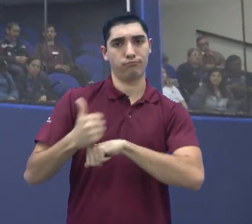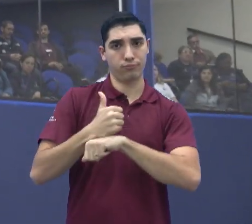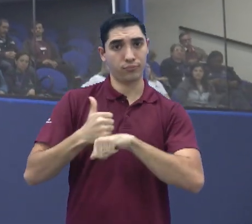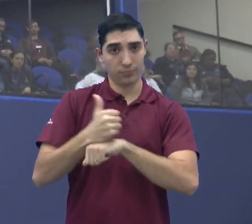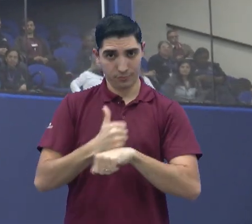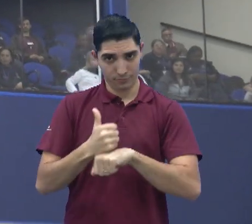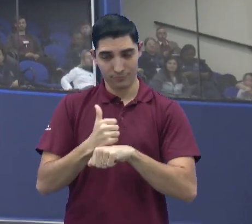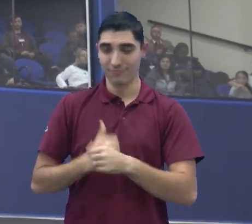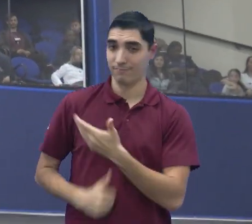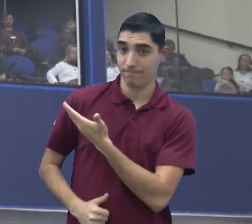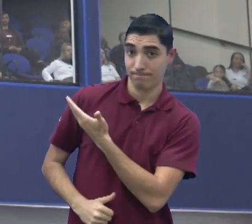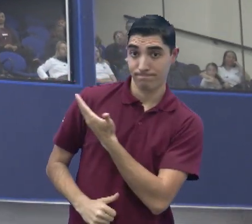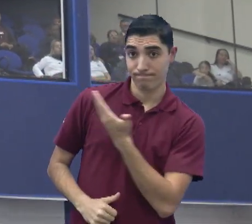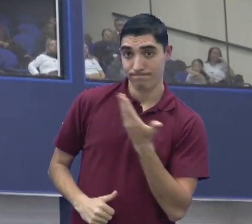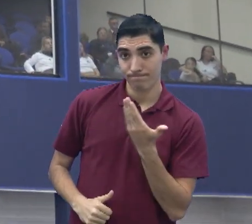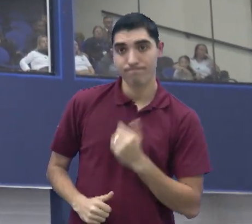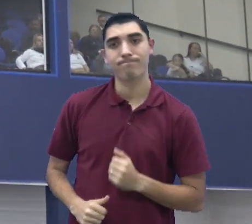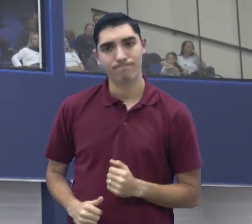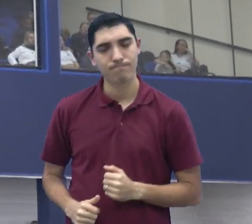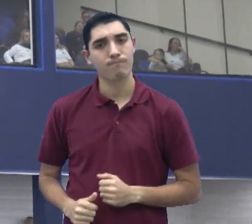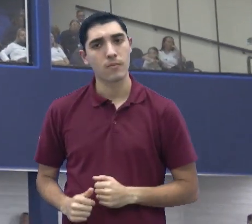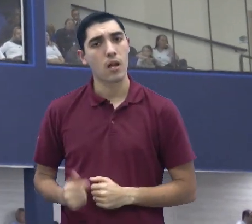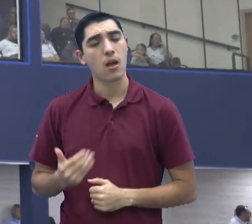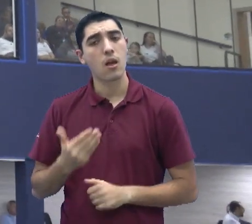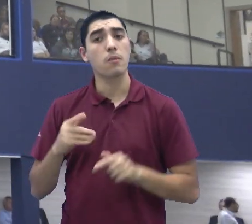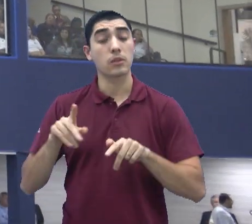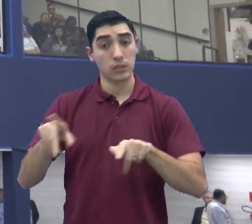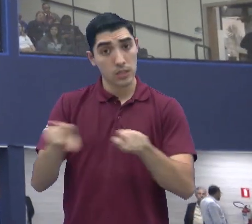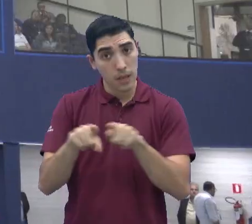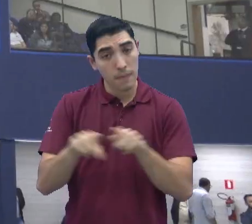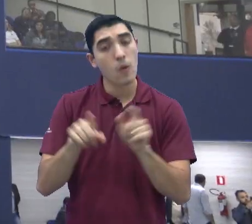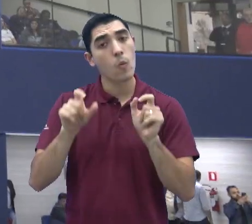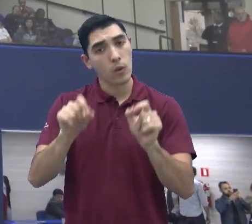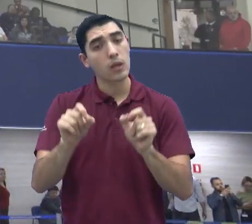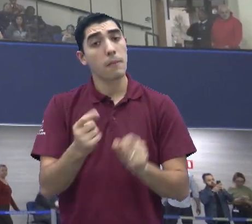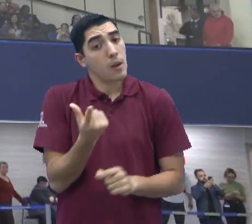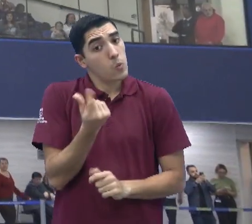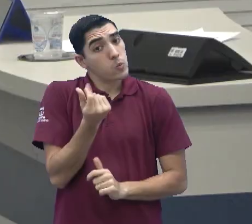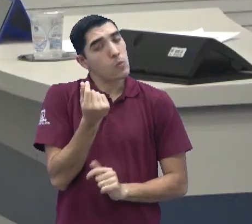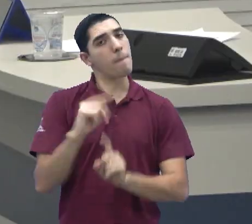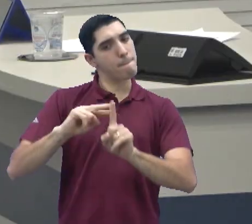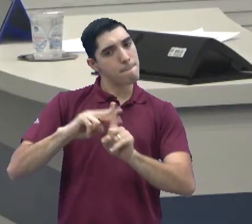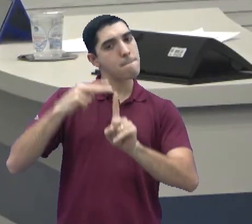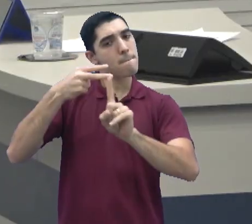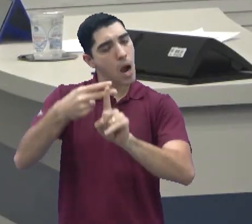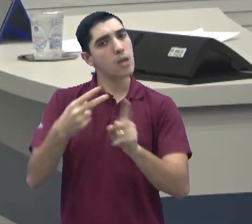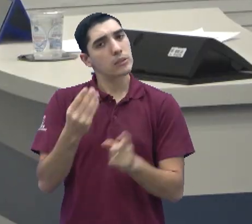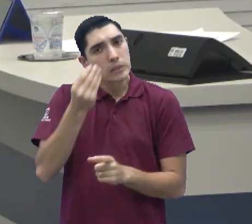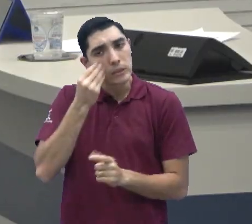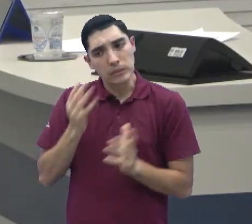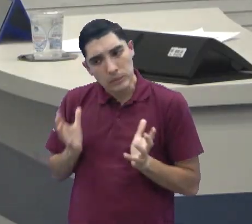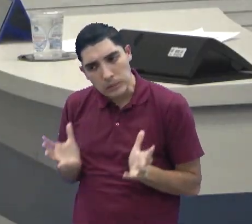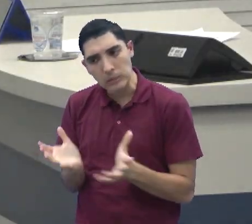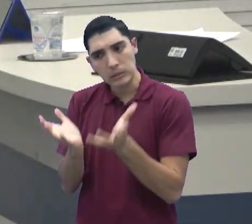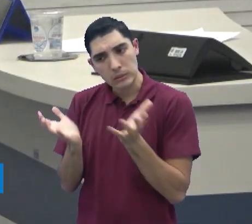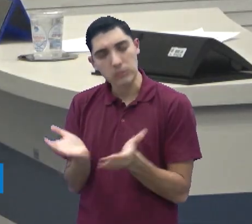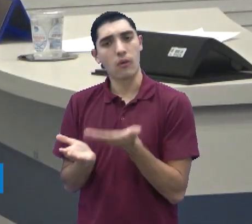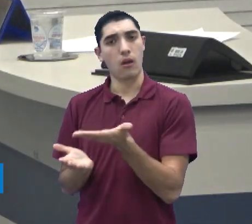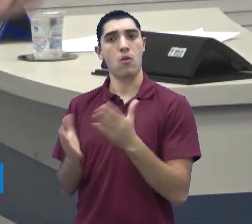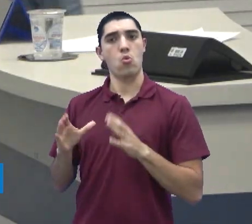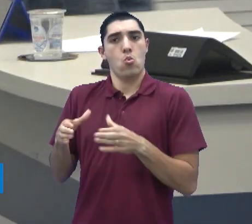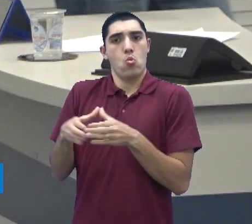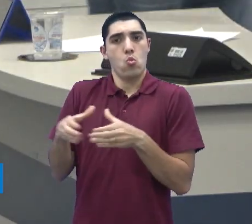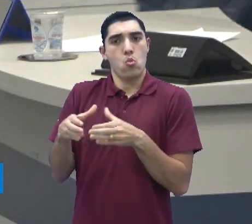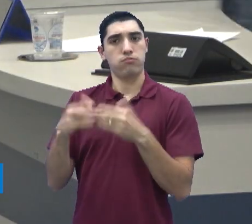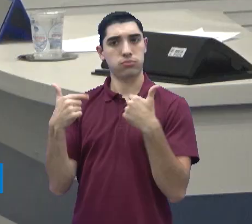O incentivo também de final de ano aí, para que esse valor seja, sim, revertido à classe trabalhadora. Então,